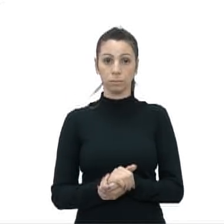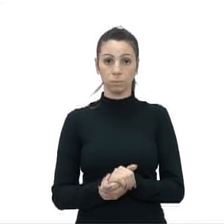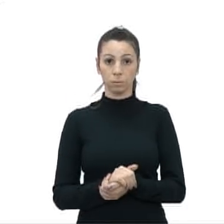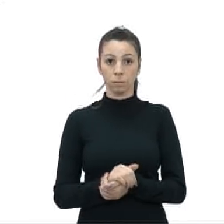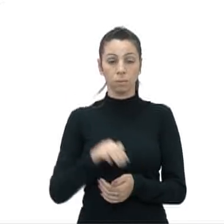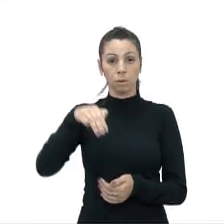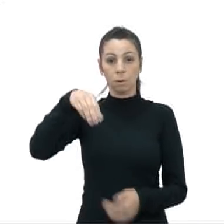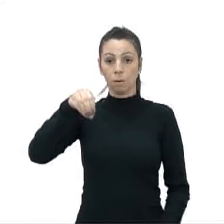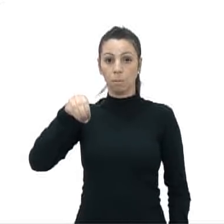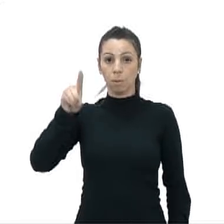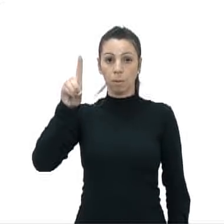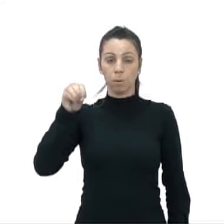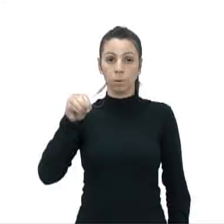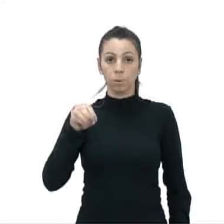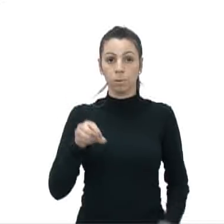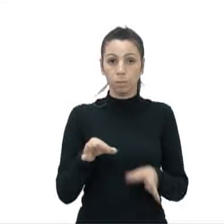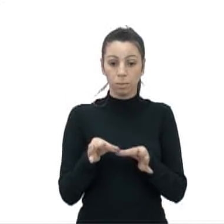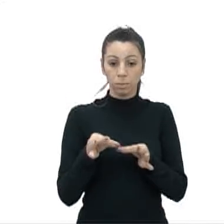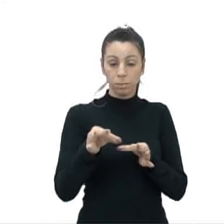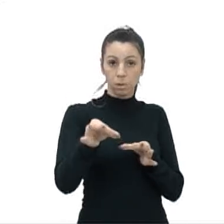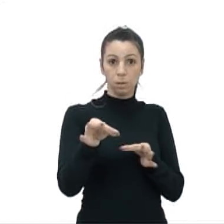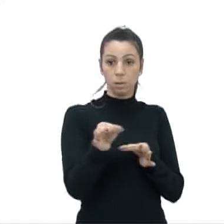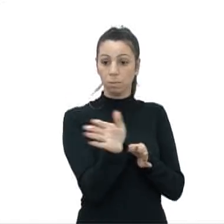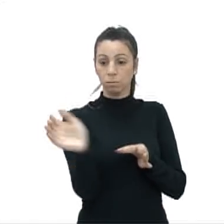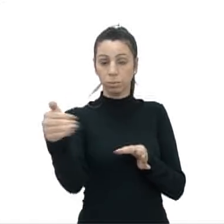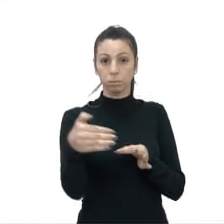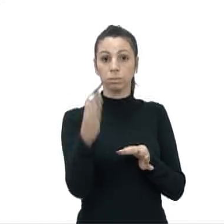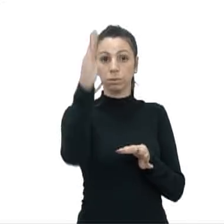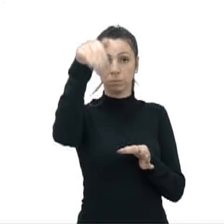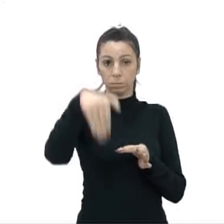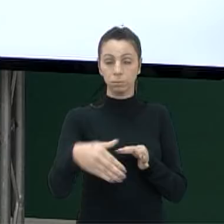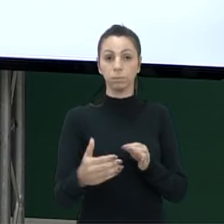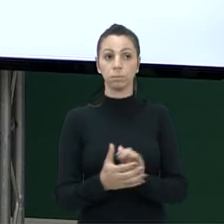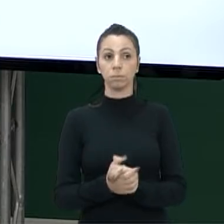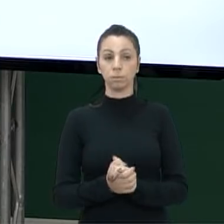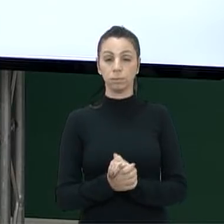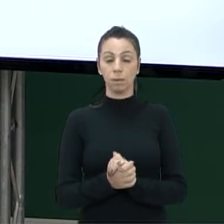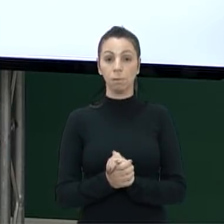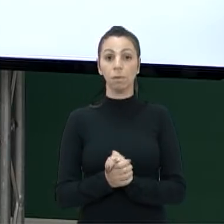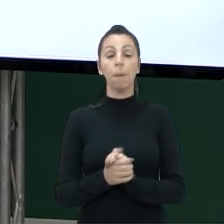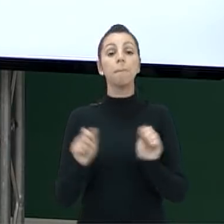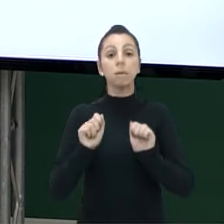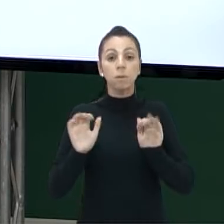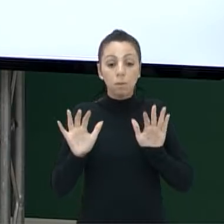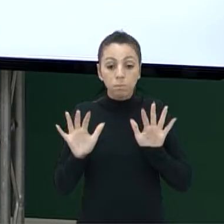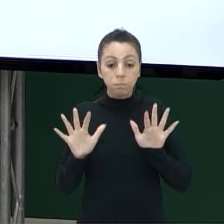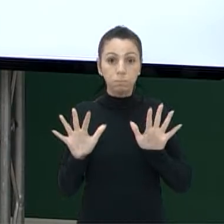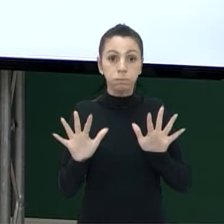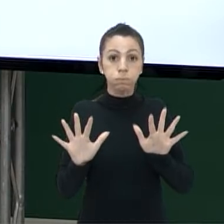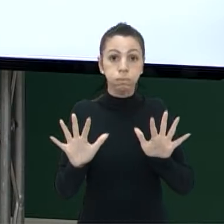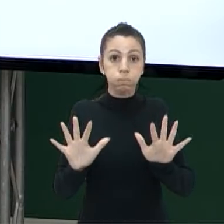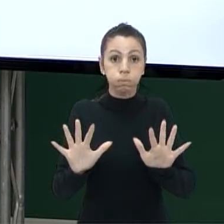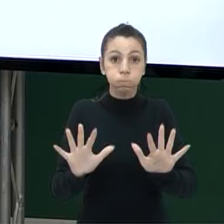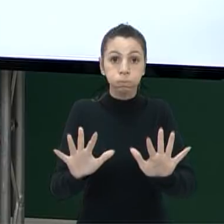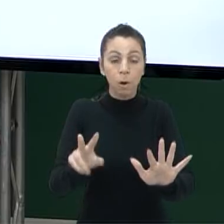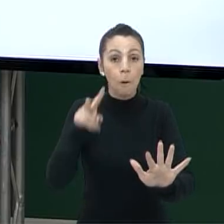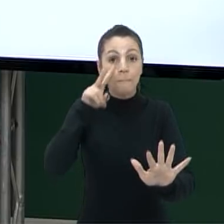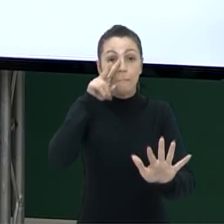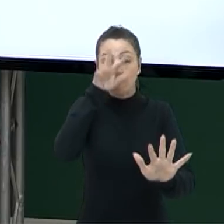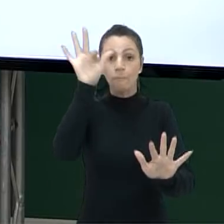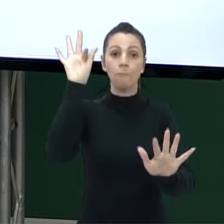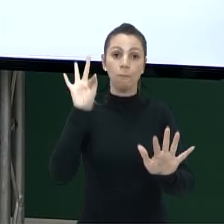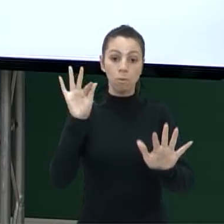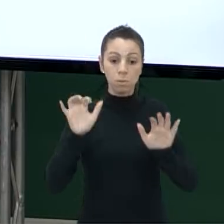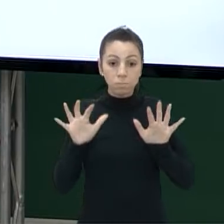e sentido. E para isso é necessário aplicar uma força, certo? E aí que